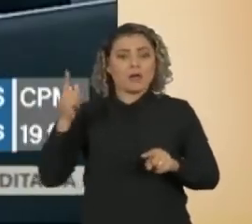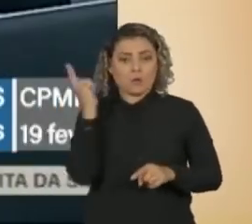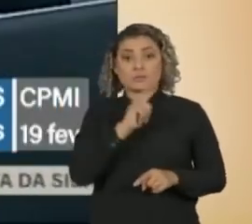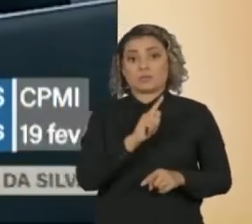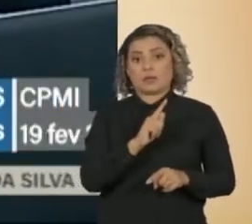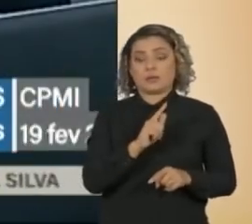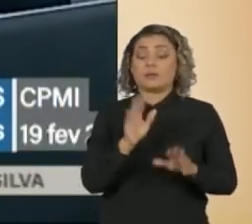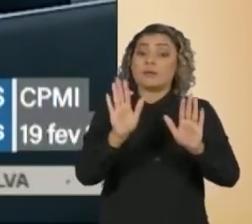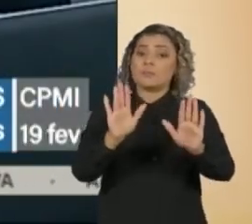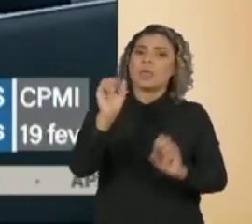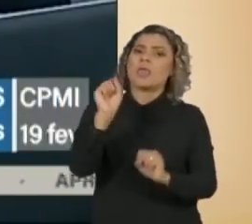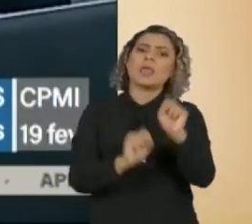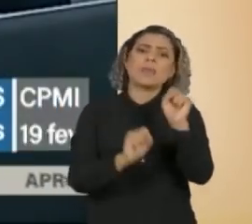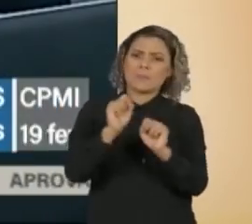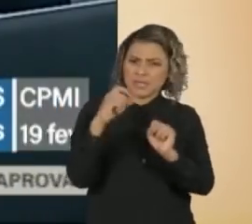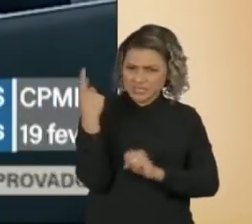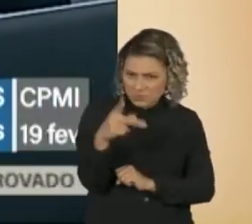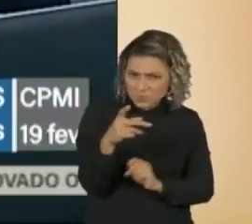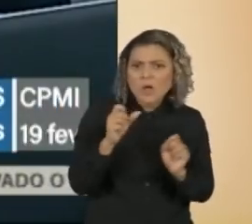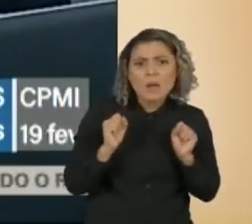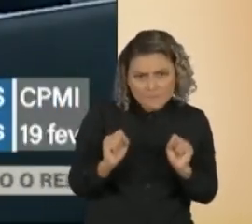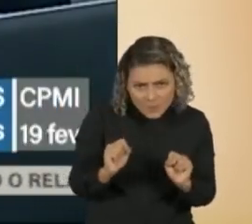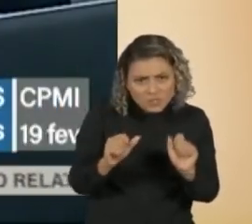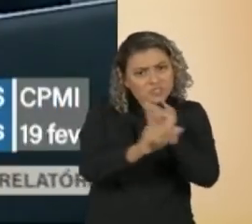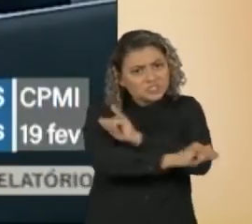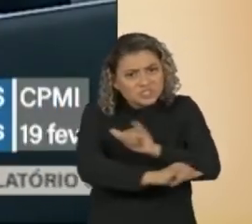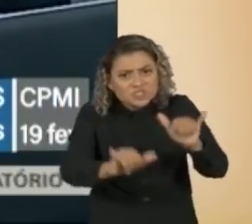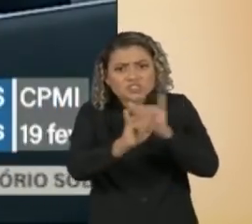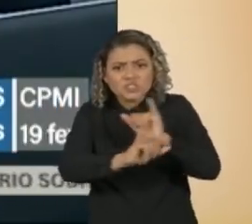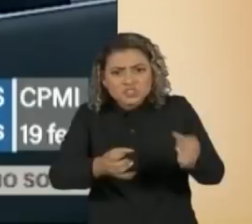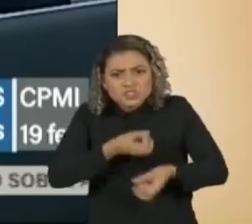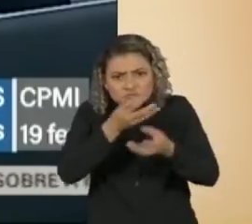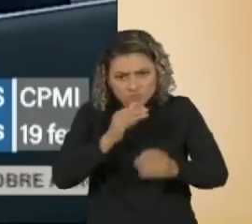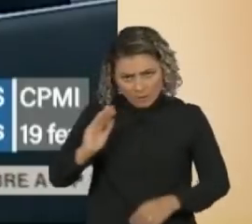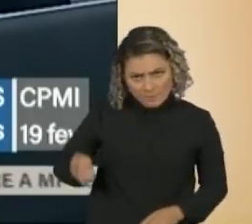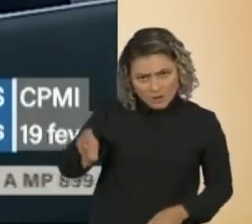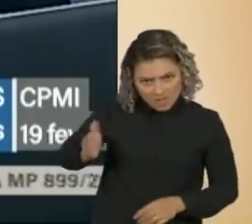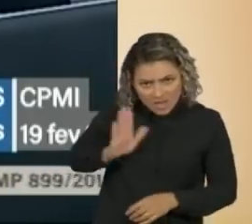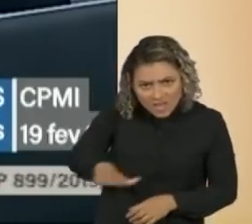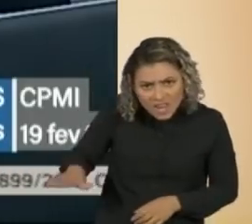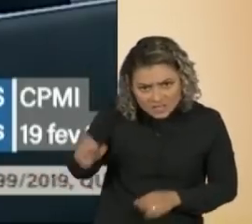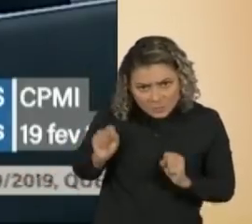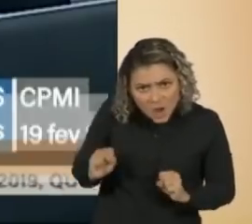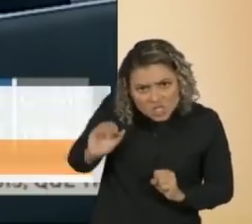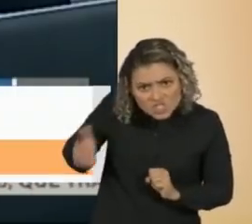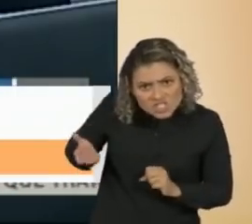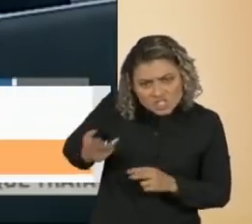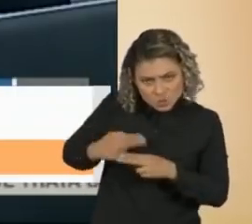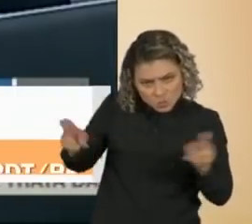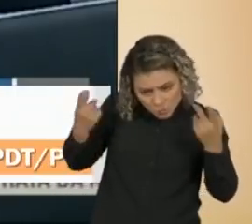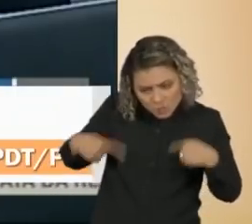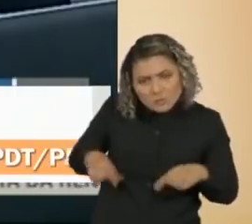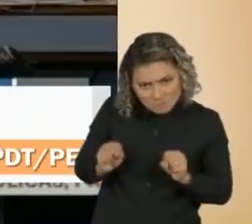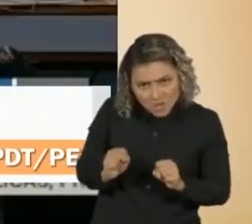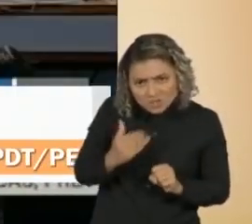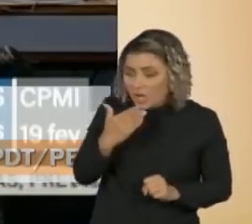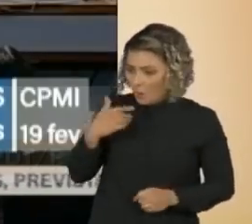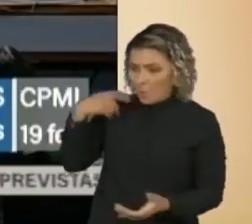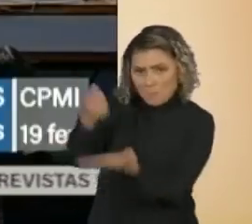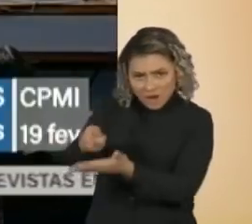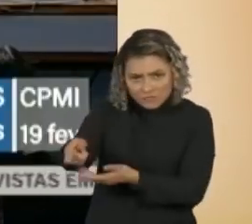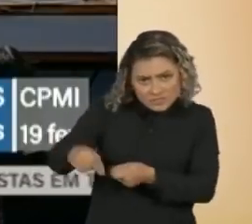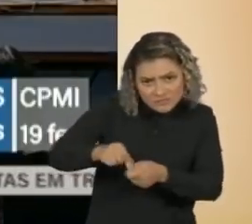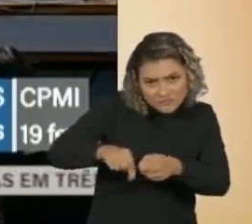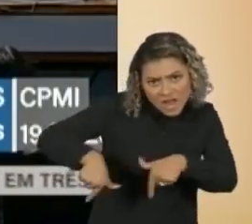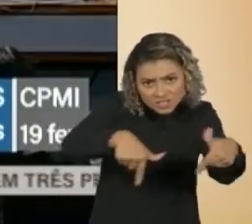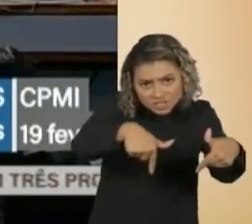Então, sua empresa pode tranquilamente disparar conteúdo de pornografia infantil se um cliente pedir, correto? O